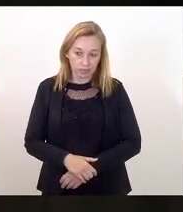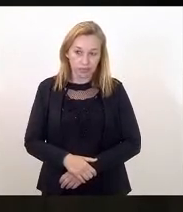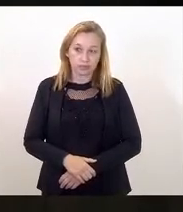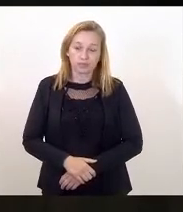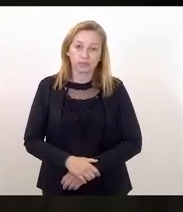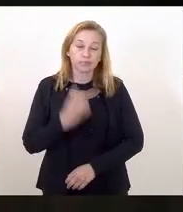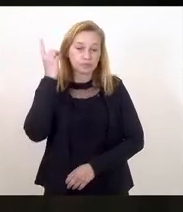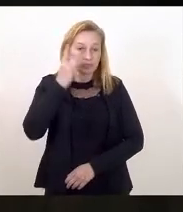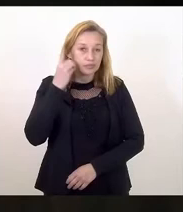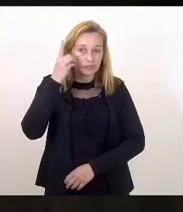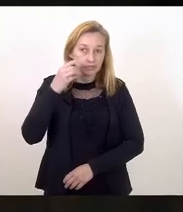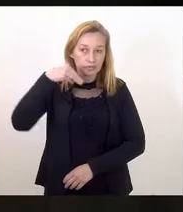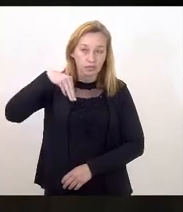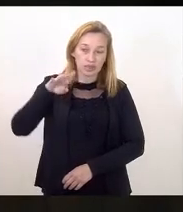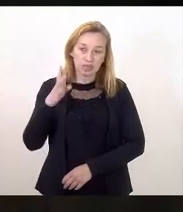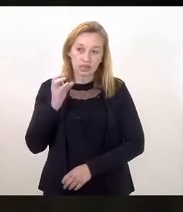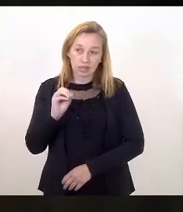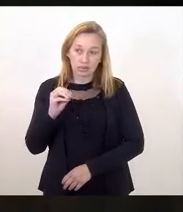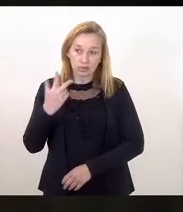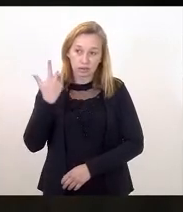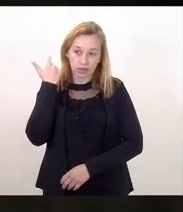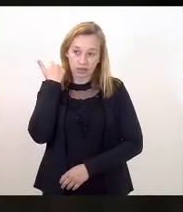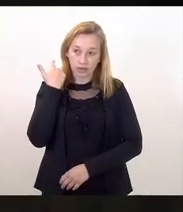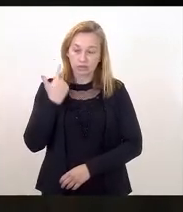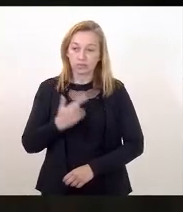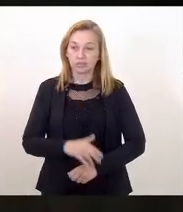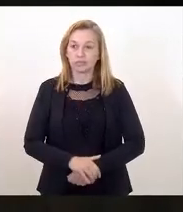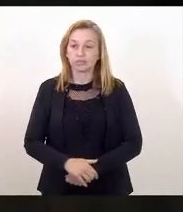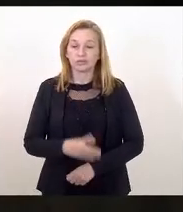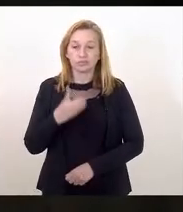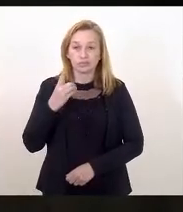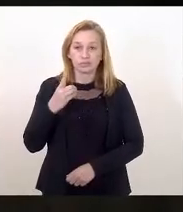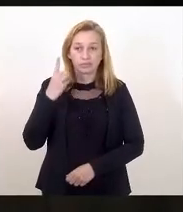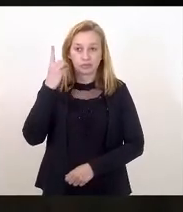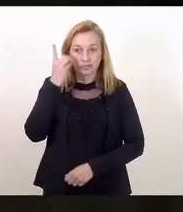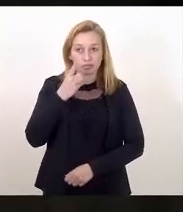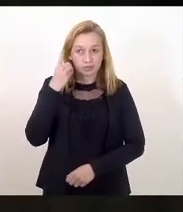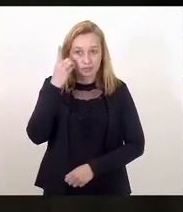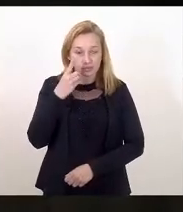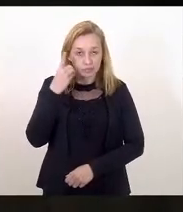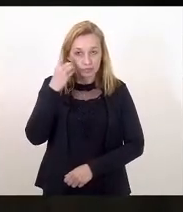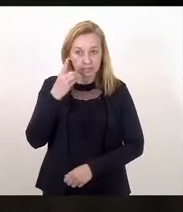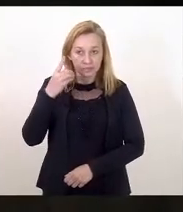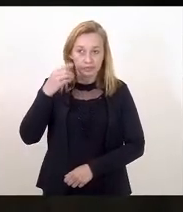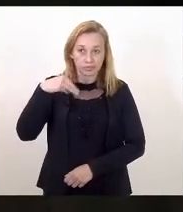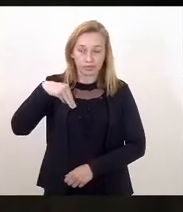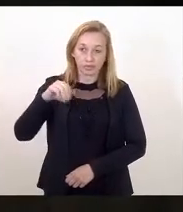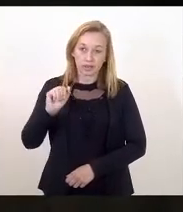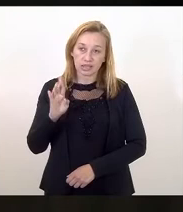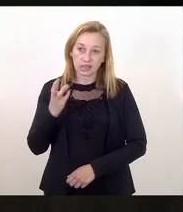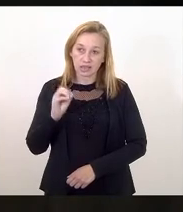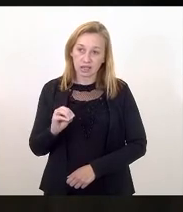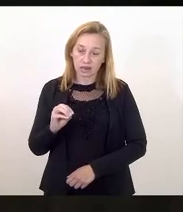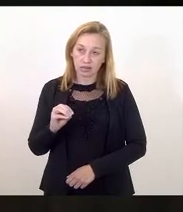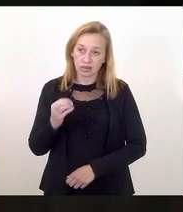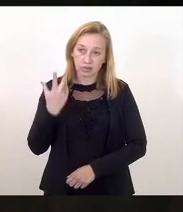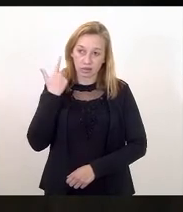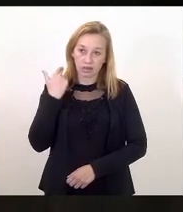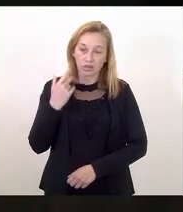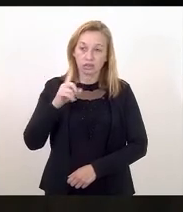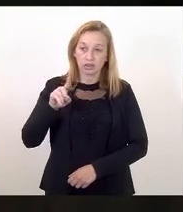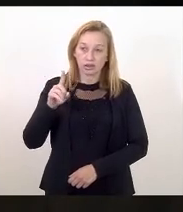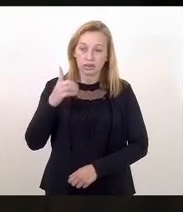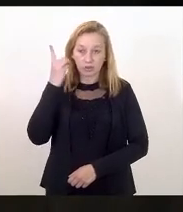Deputado Marcelo Cabelereiro. Deputado Marcelo Cabelereiro. Deputado Marcelo Cabelereiro. Deputado Márcio Canela.